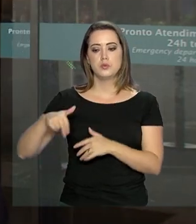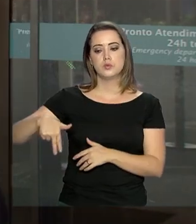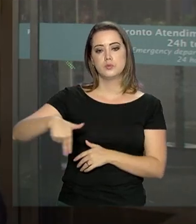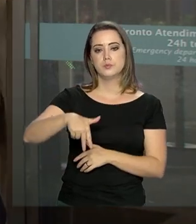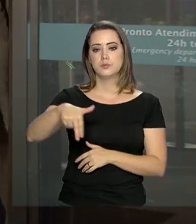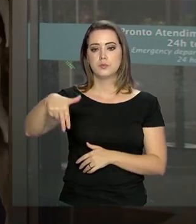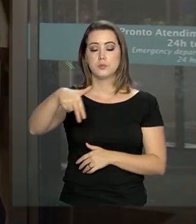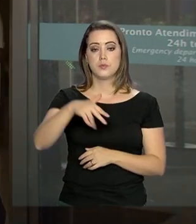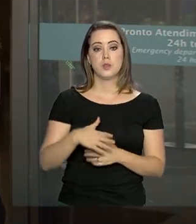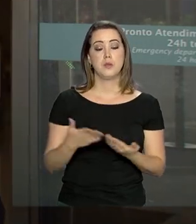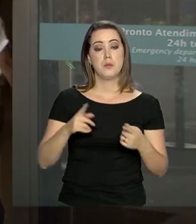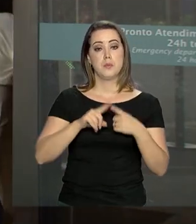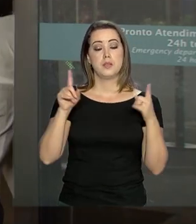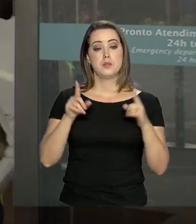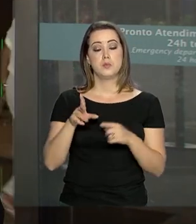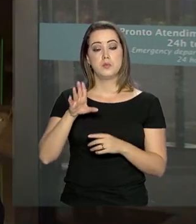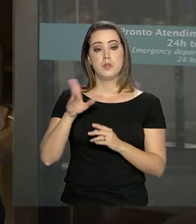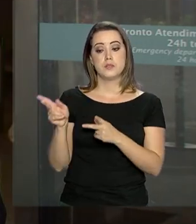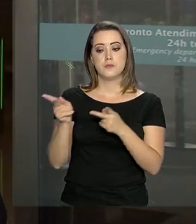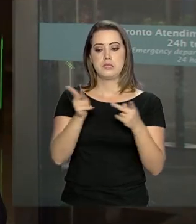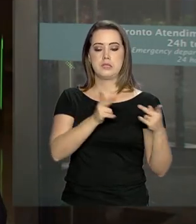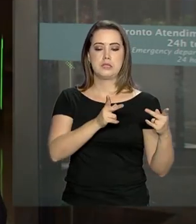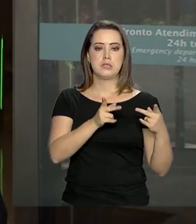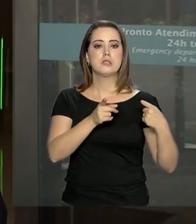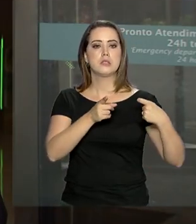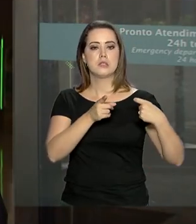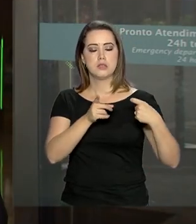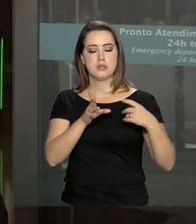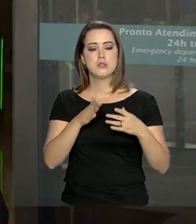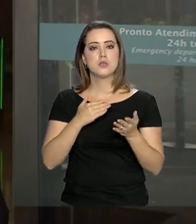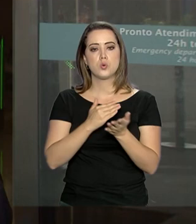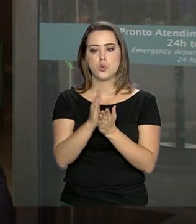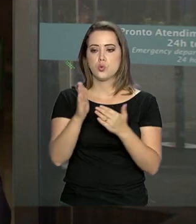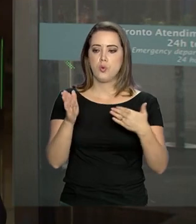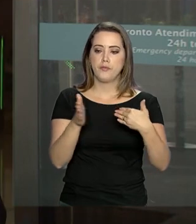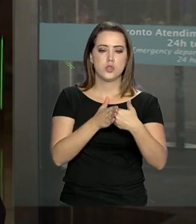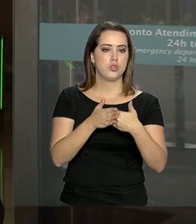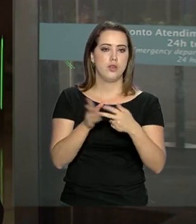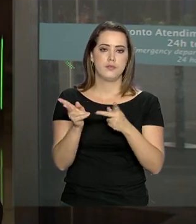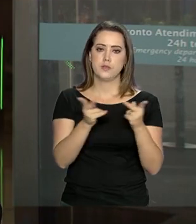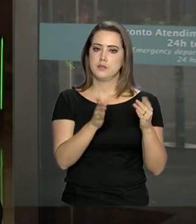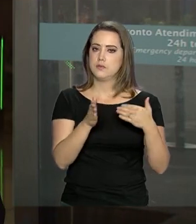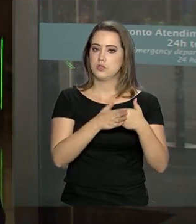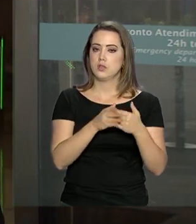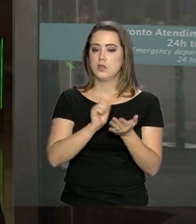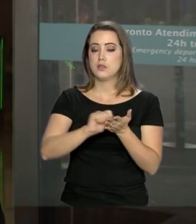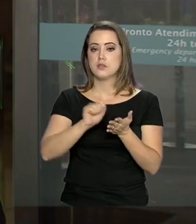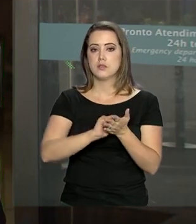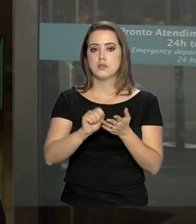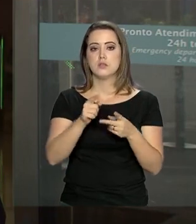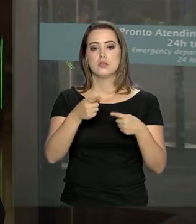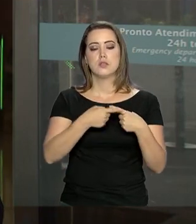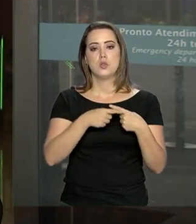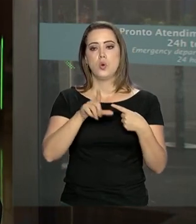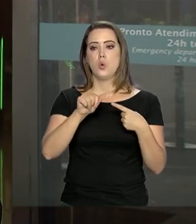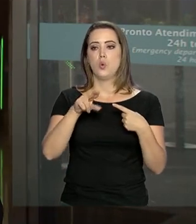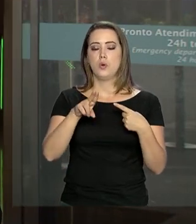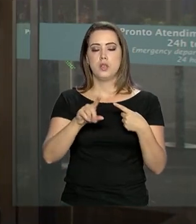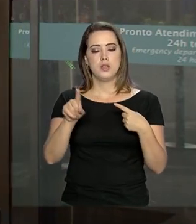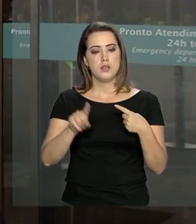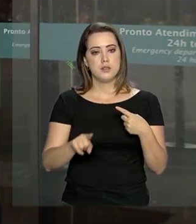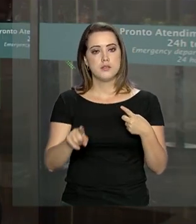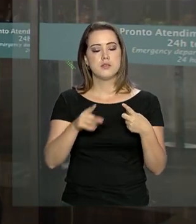caminhada. Por ordem médica, as visitas permanecem restritas. Assinam o boletim Dr. Antônio Luiz de